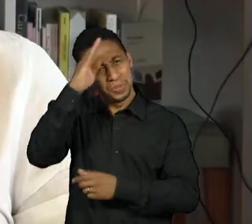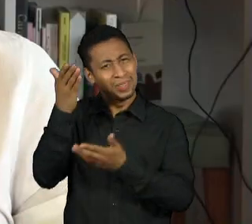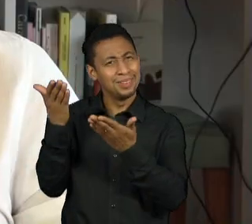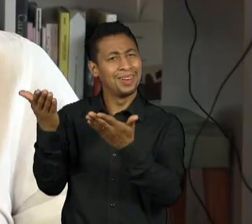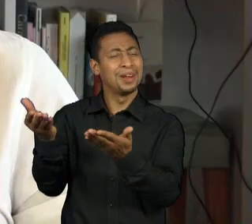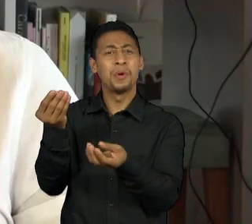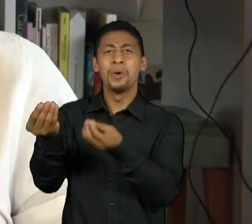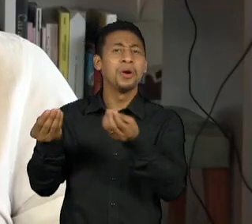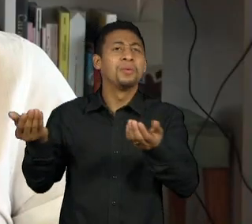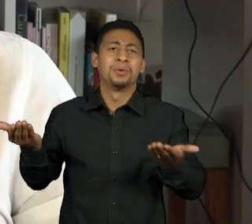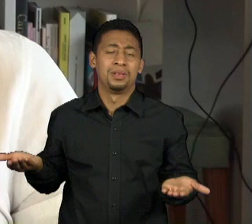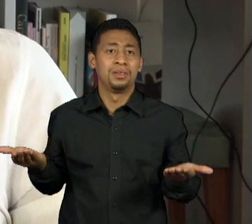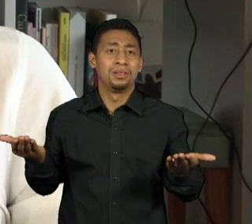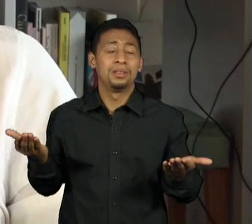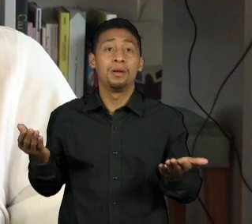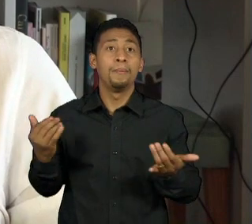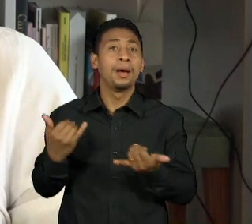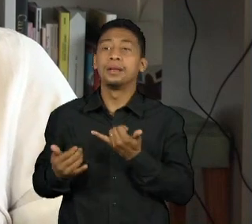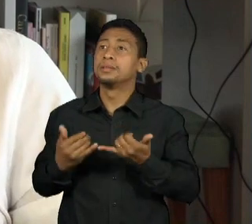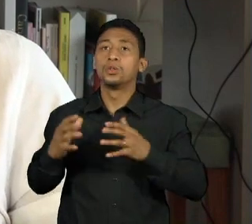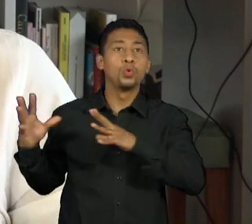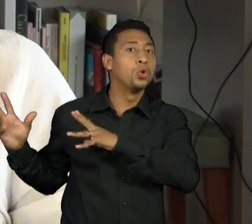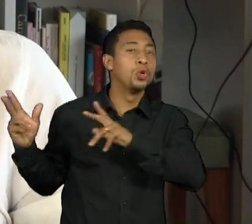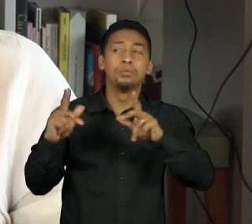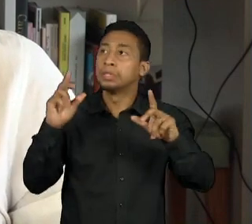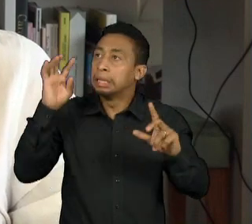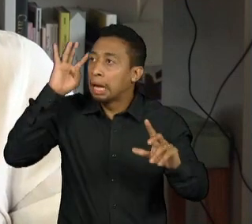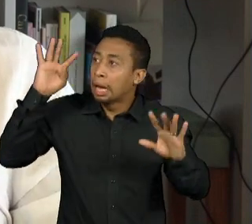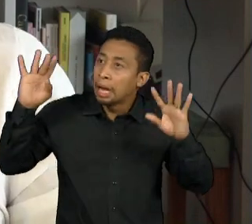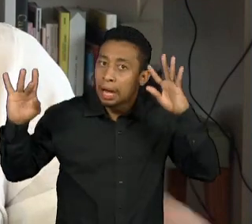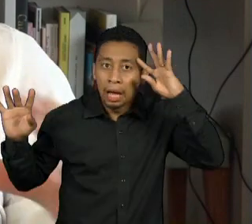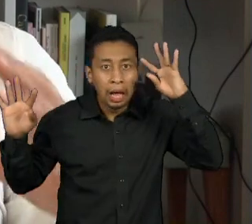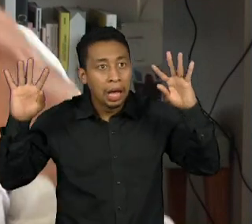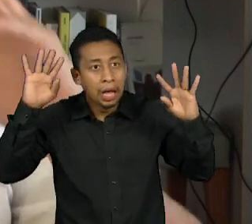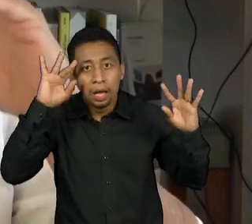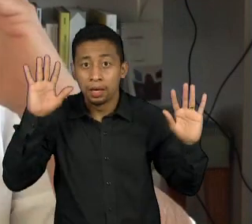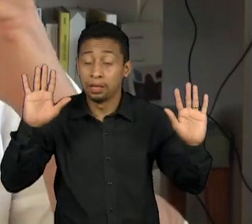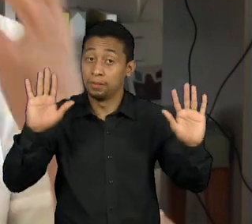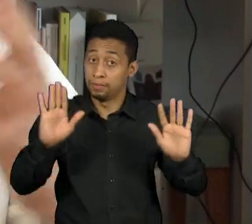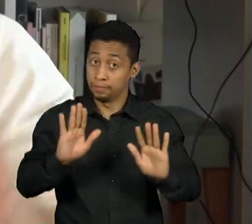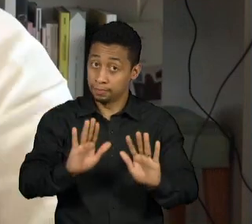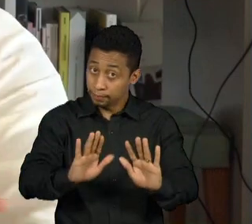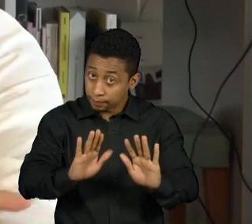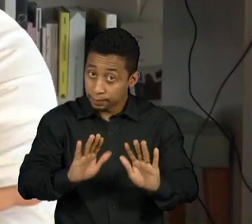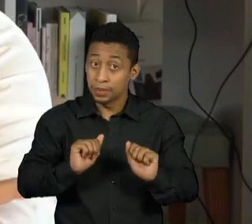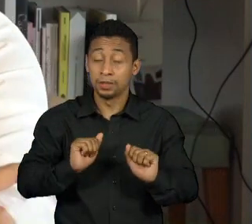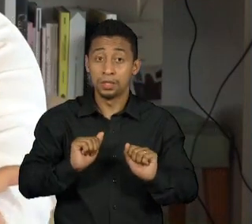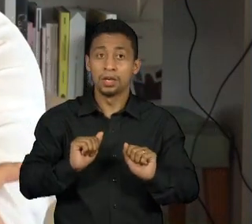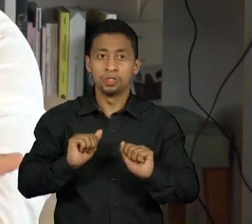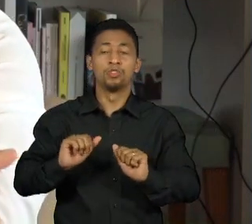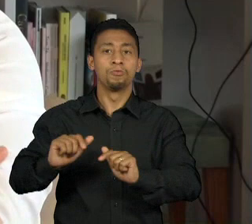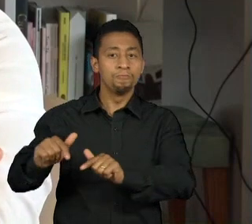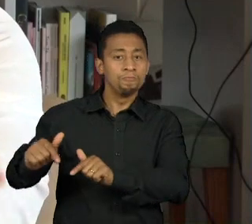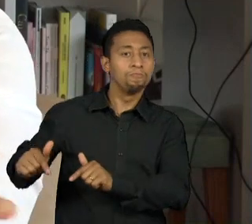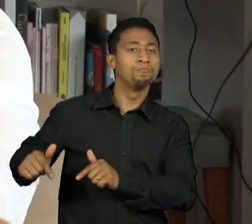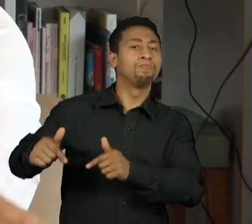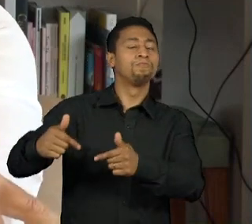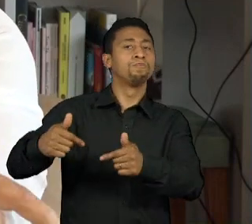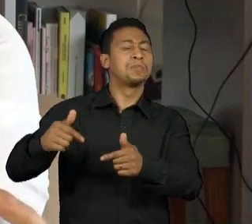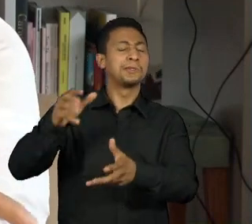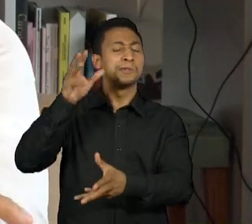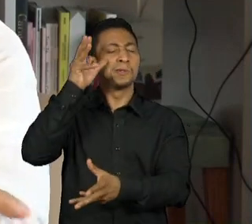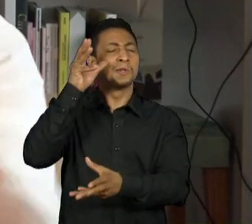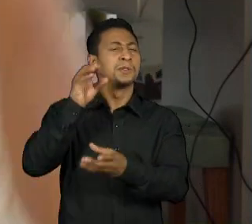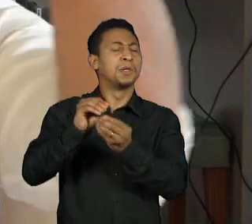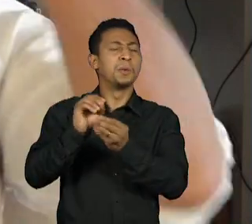que a gente estava vivendo numa ilusão. Mas nosso primeiro impulso tinha que ser entender que Brasil